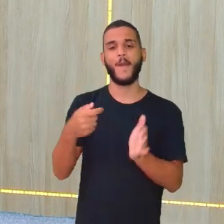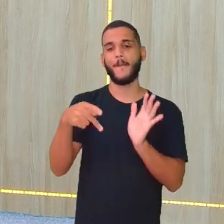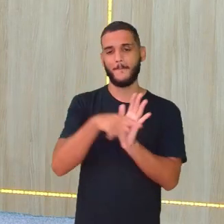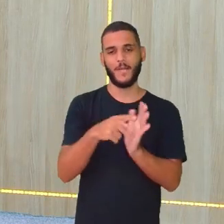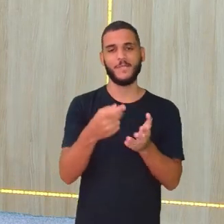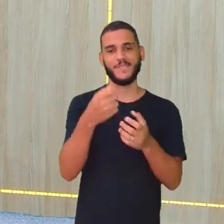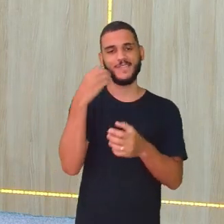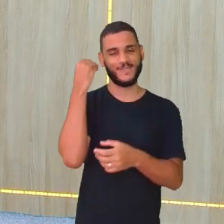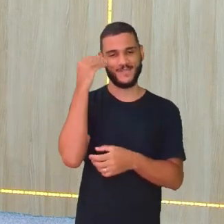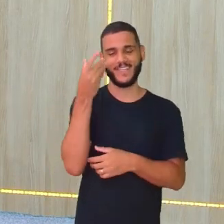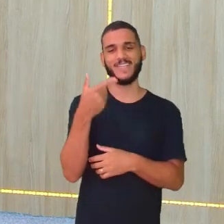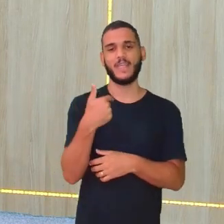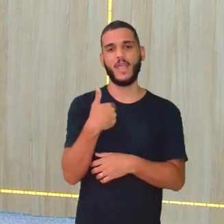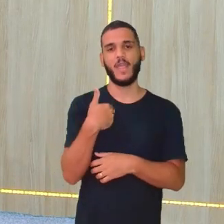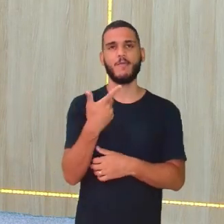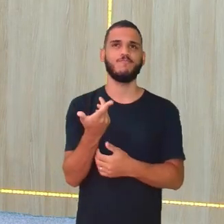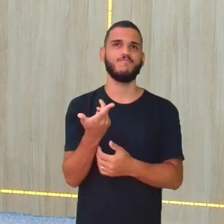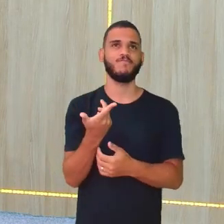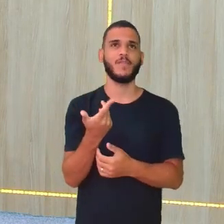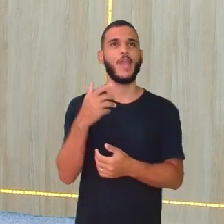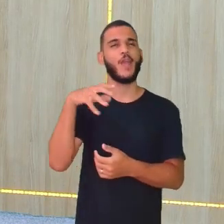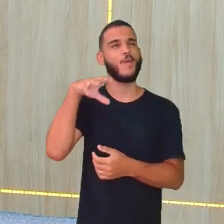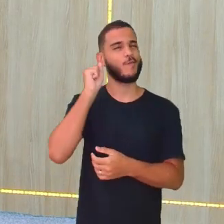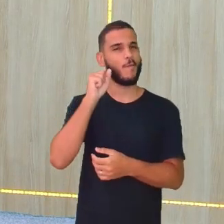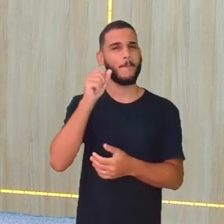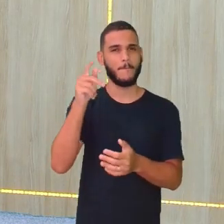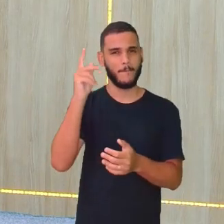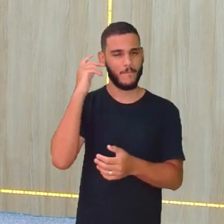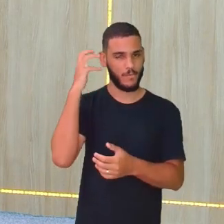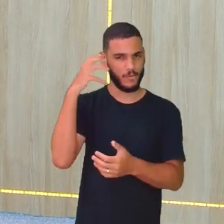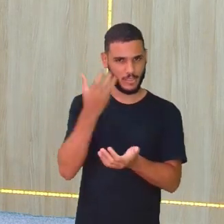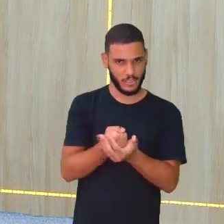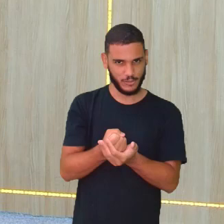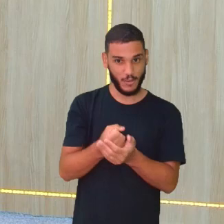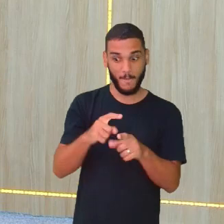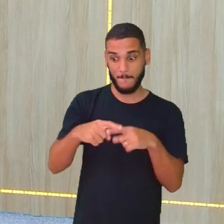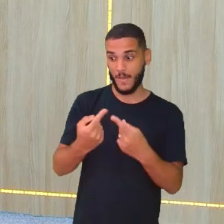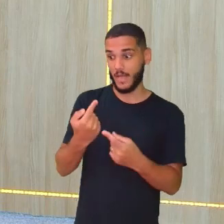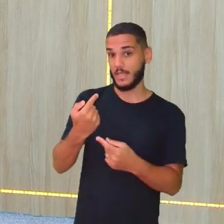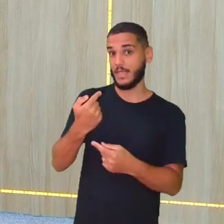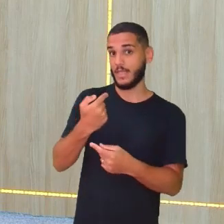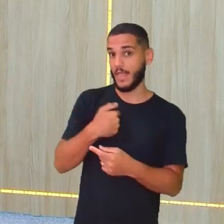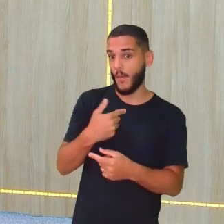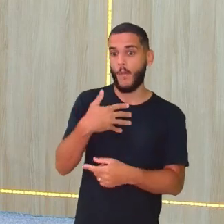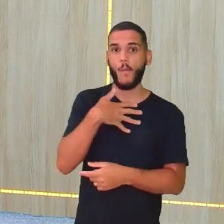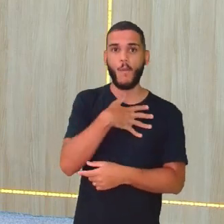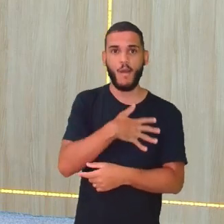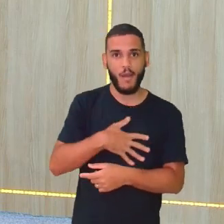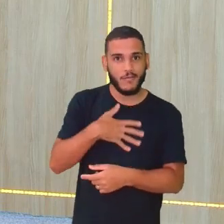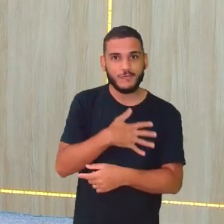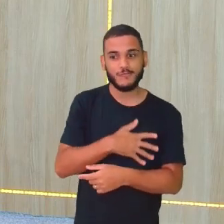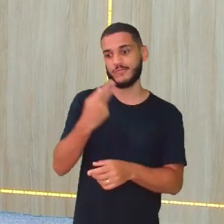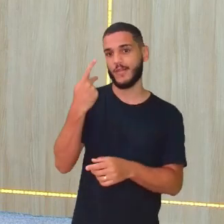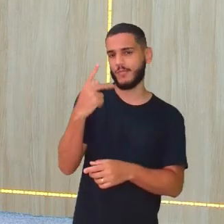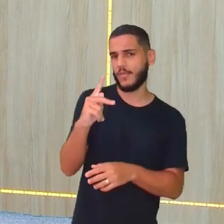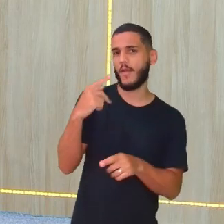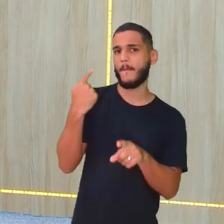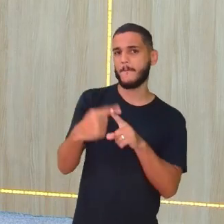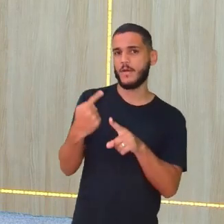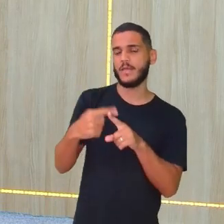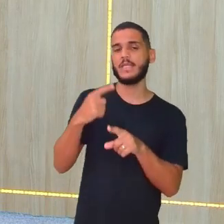pessoal, que eu não sou alguém que escuta muito podcast, mas o teu podcast me pegou, que eu maratonei, assim, porque ele tem